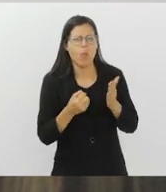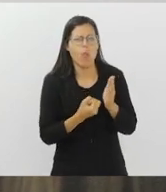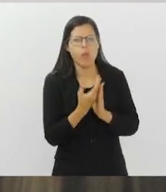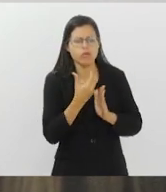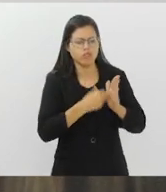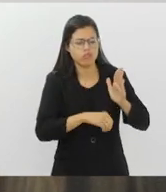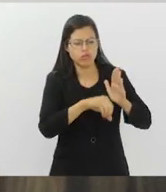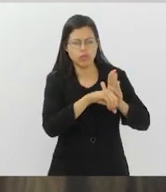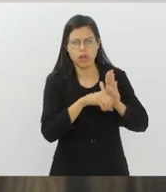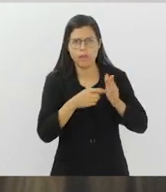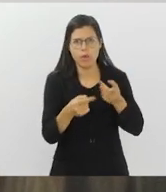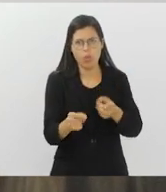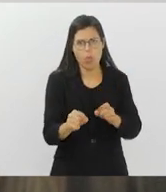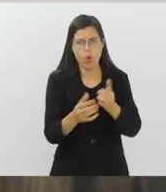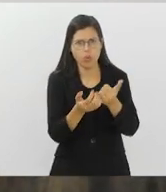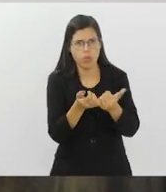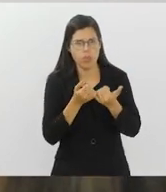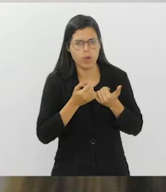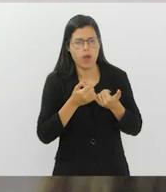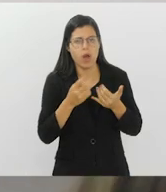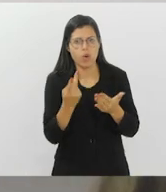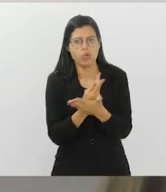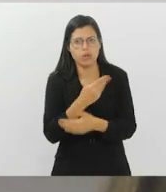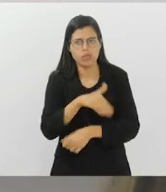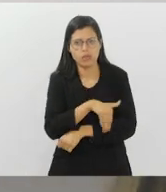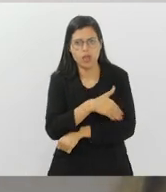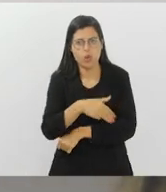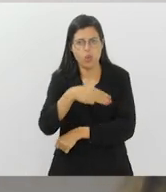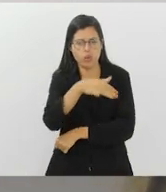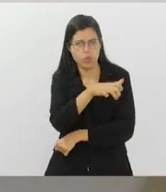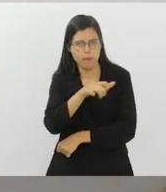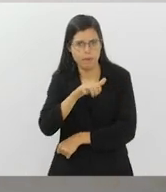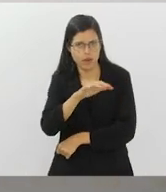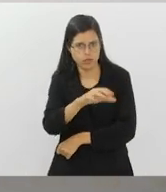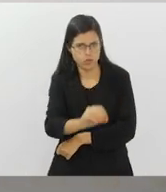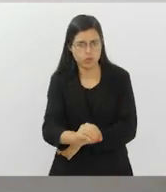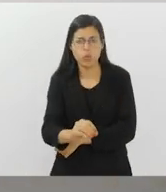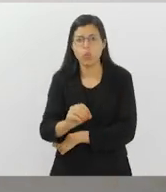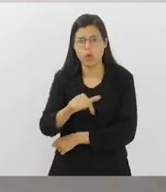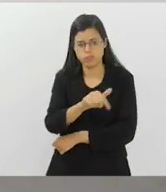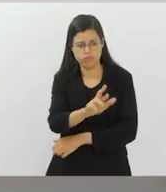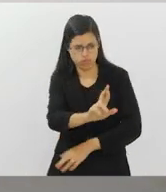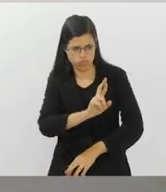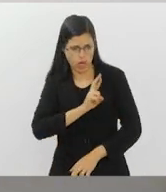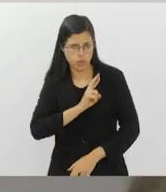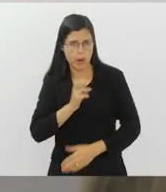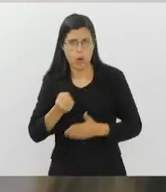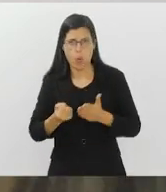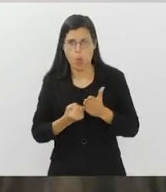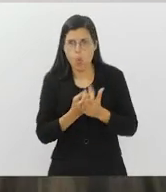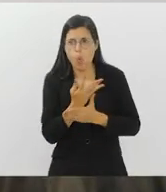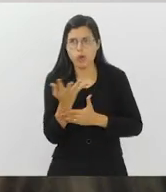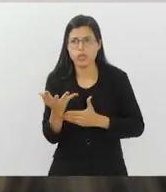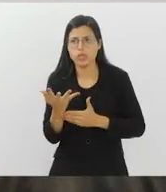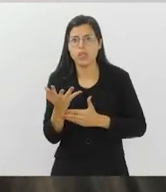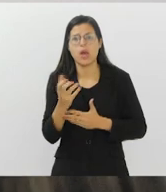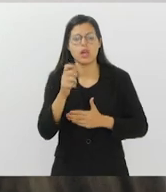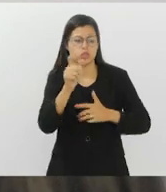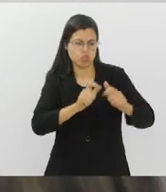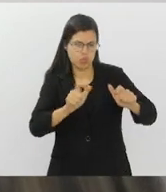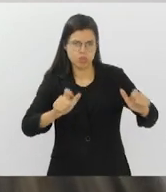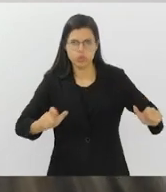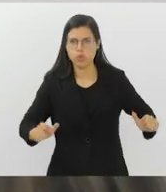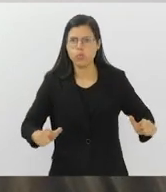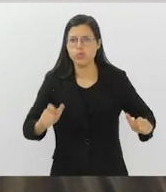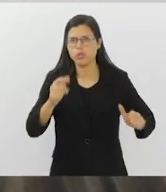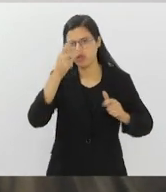ocorrem na Rua do México? Eles vão me dizer, além da quantidade, as pessoas, se for possível, né?